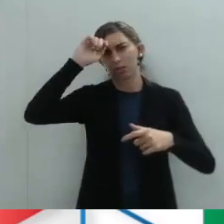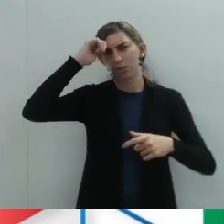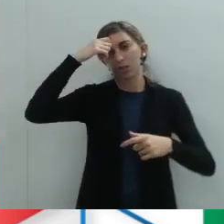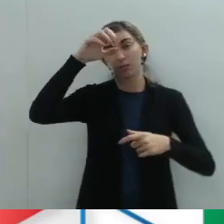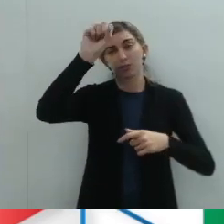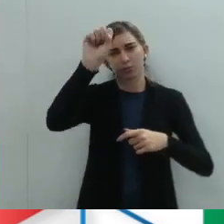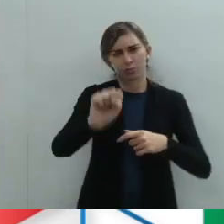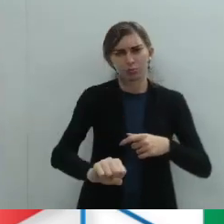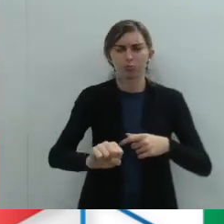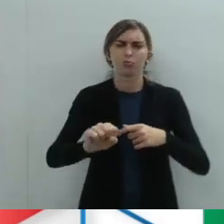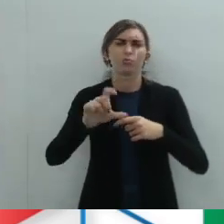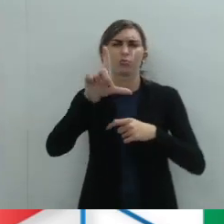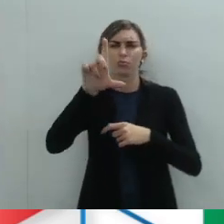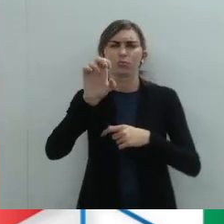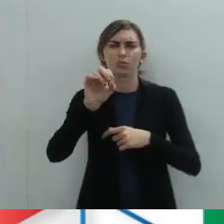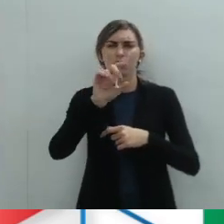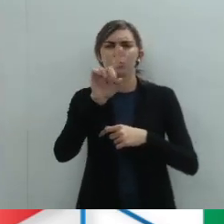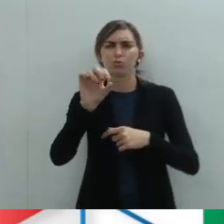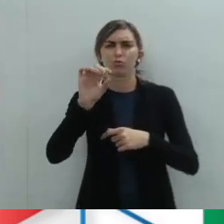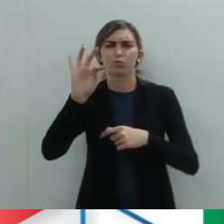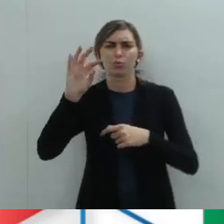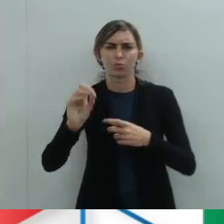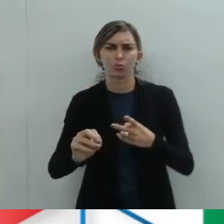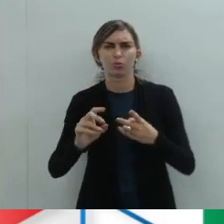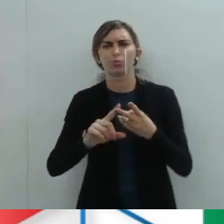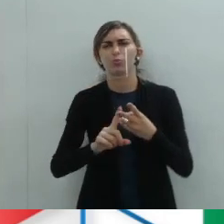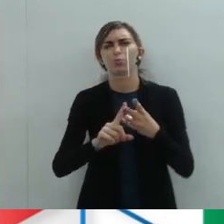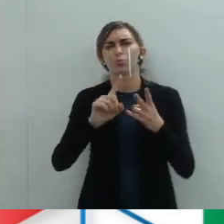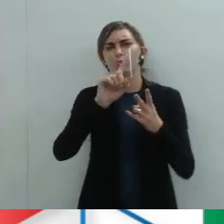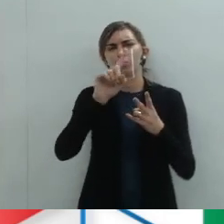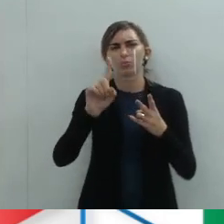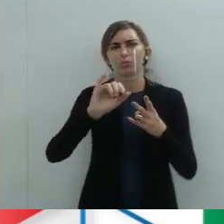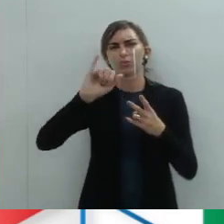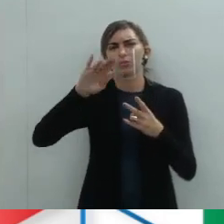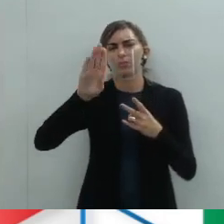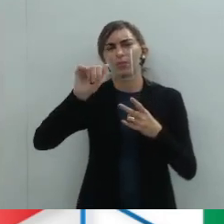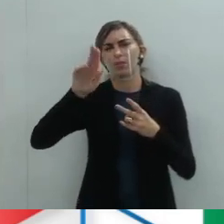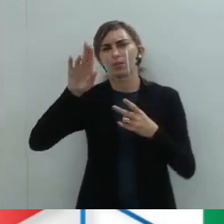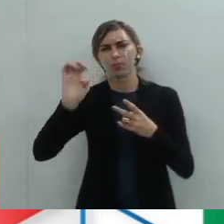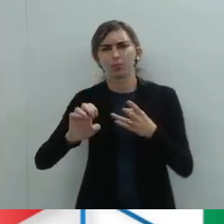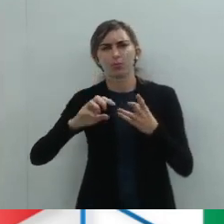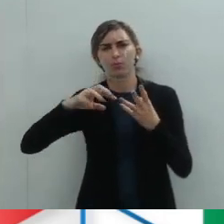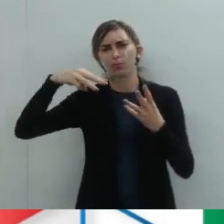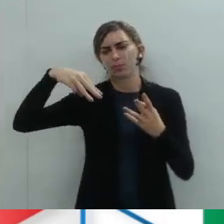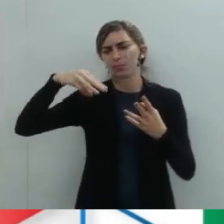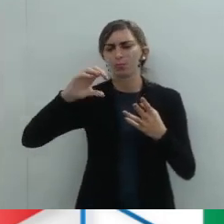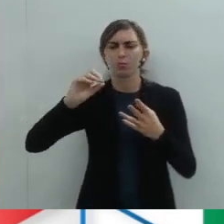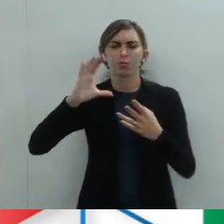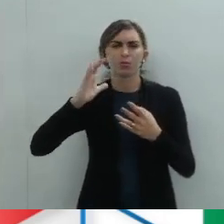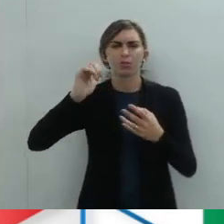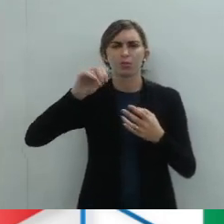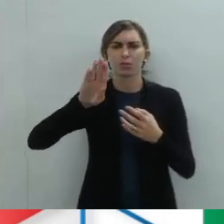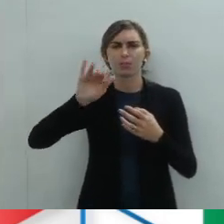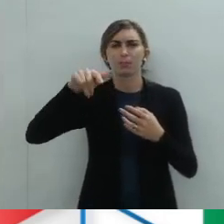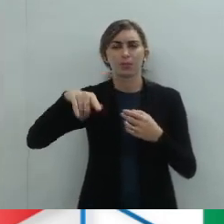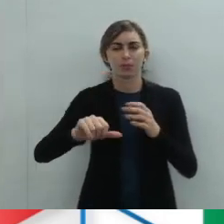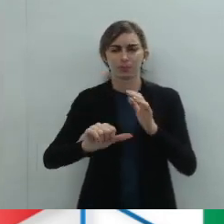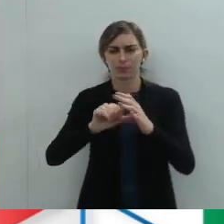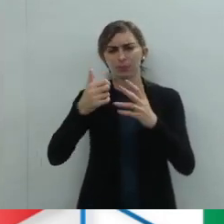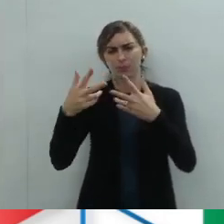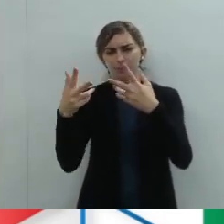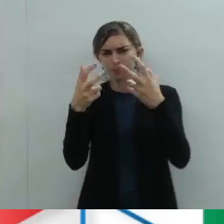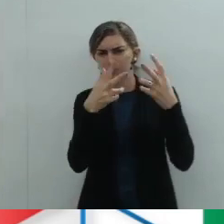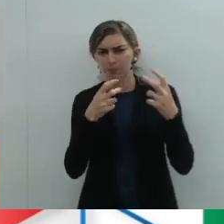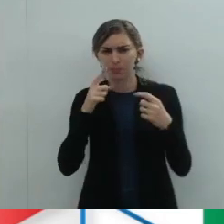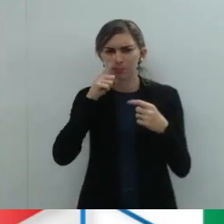Sul, Lesoto, Suazilândia, Zimbábue, Moçambique. Foram os primeiros a perceber o